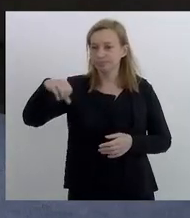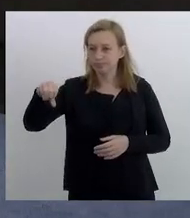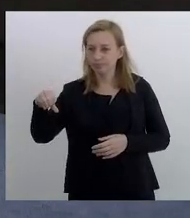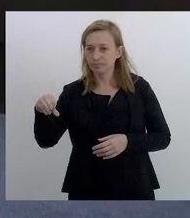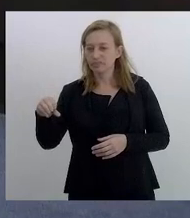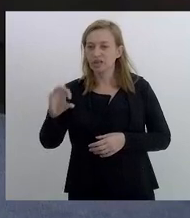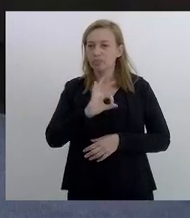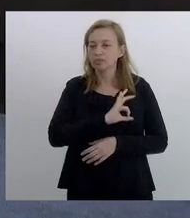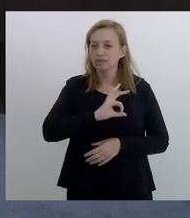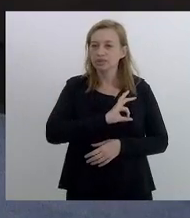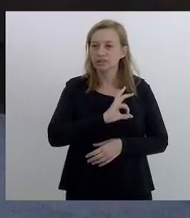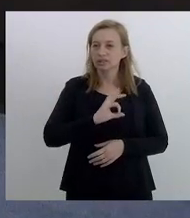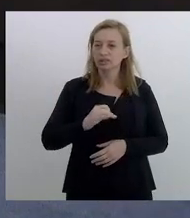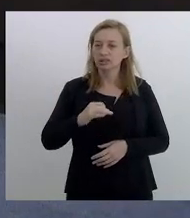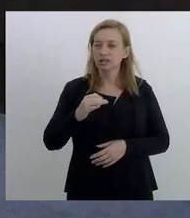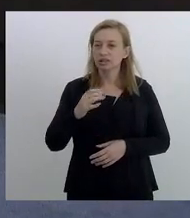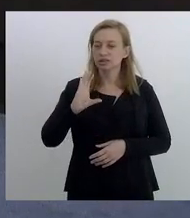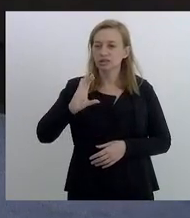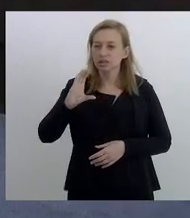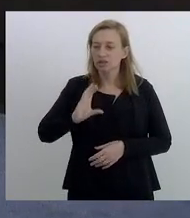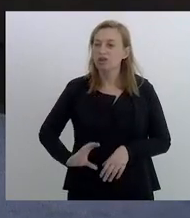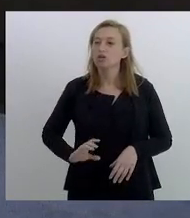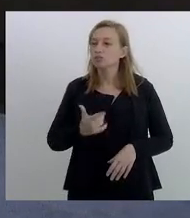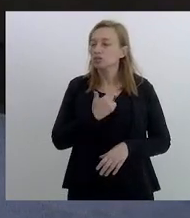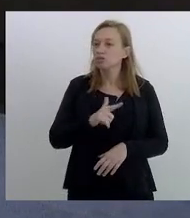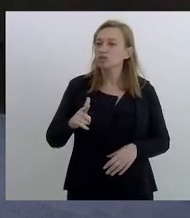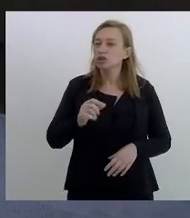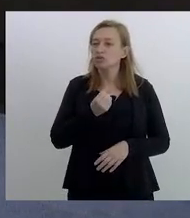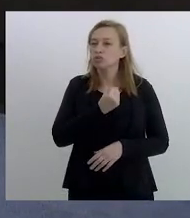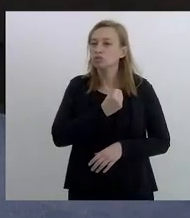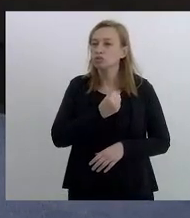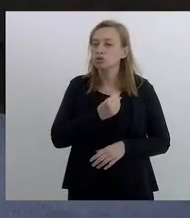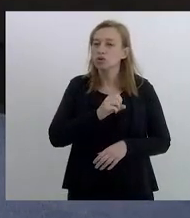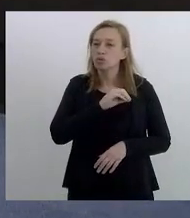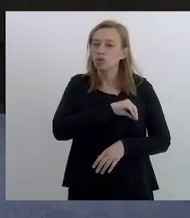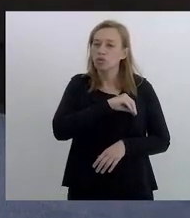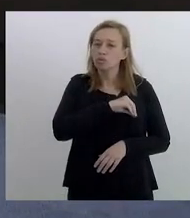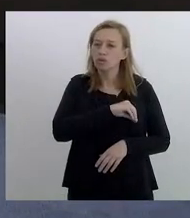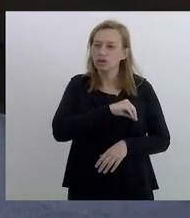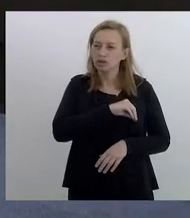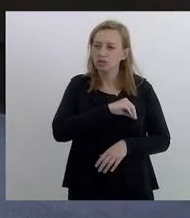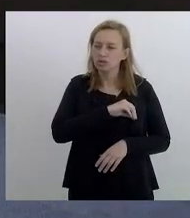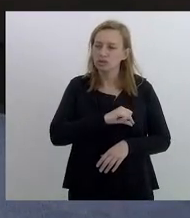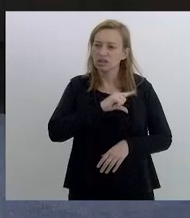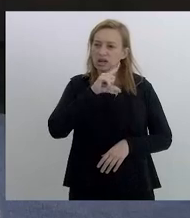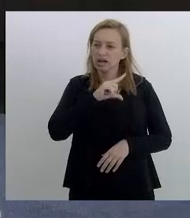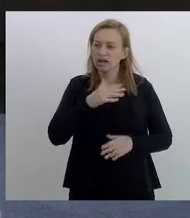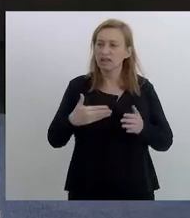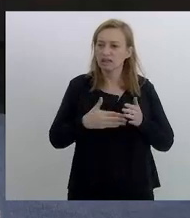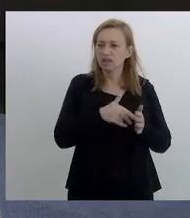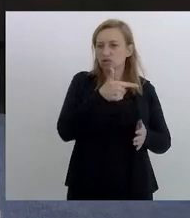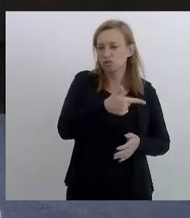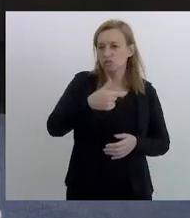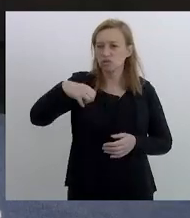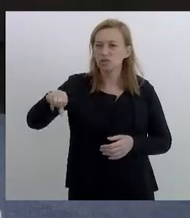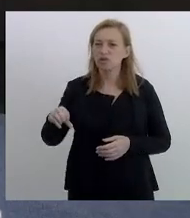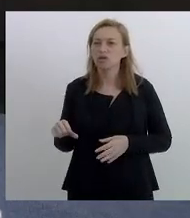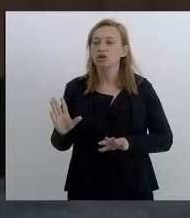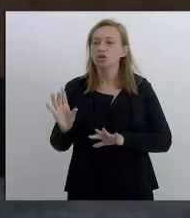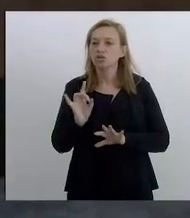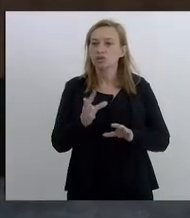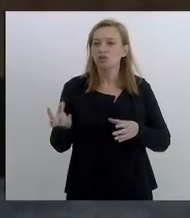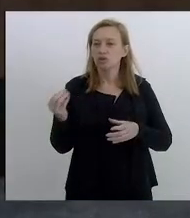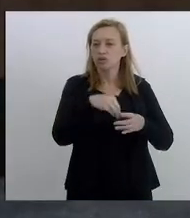teve, só para registrar isso, a Polícia Civil não teve aumento até 2019. Foi uma incorporação de R$ 850,00